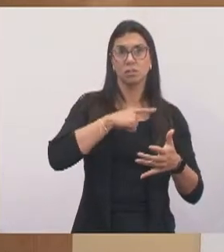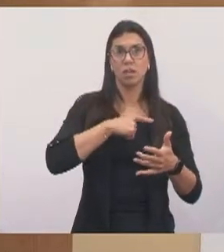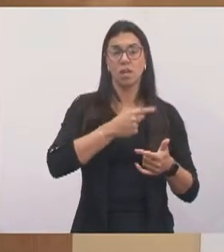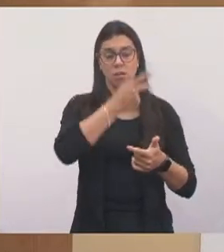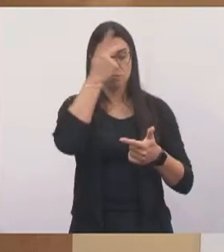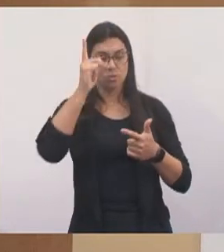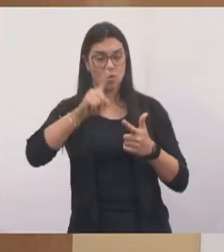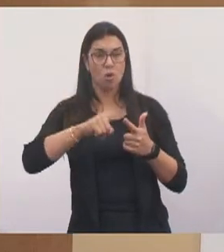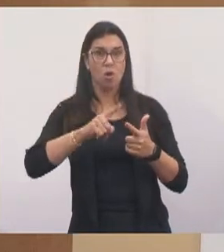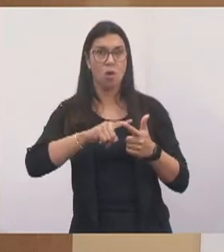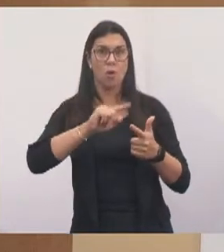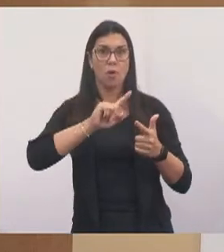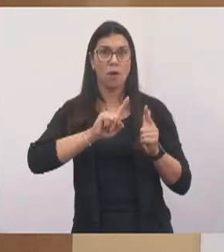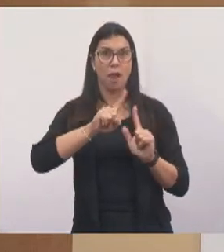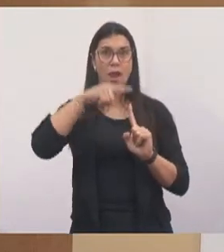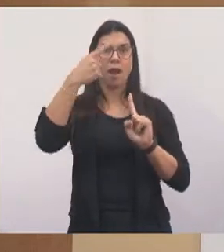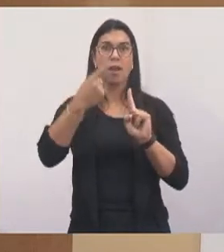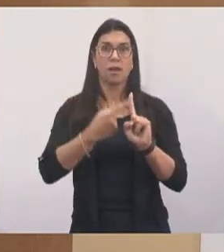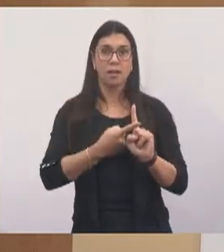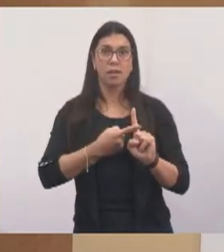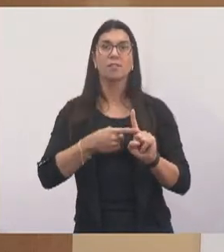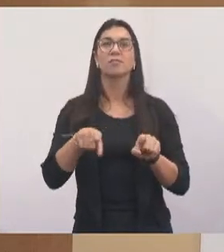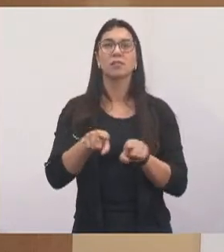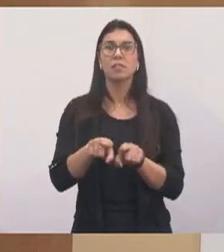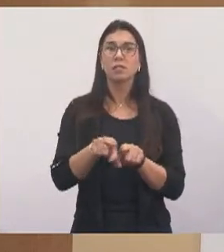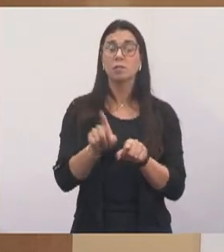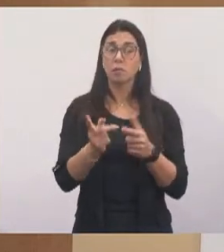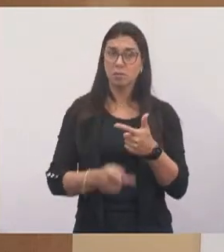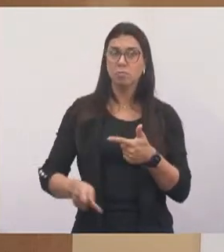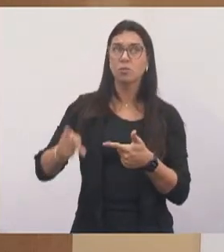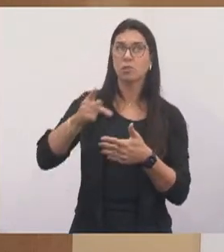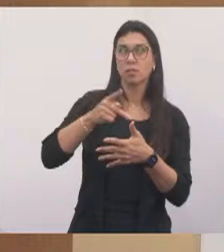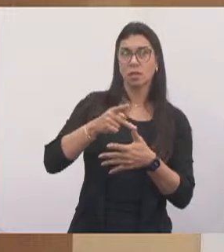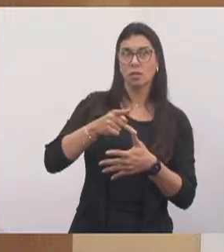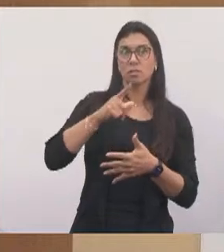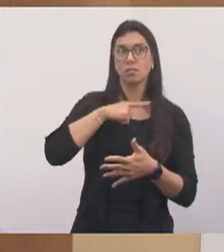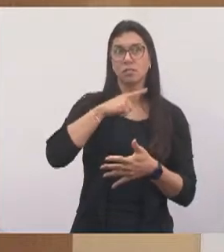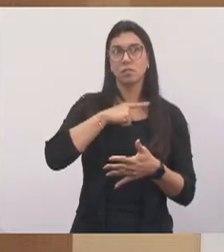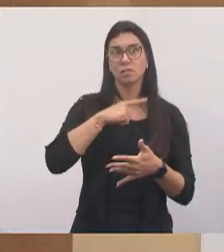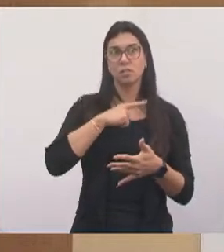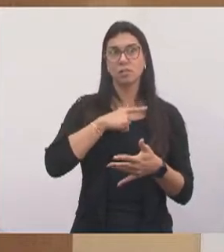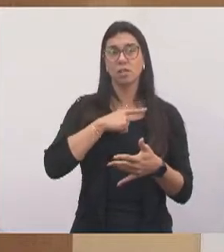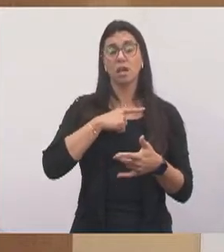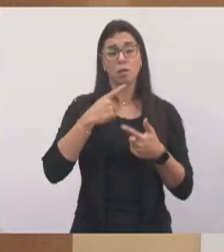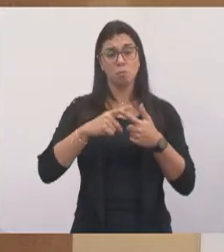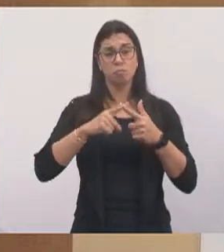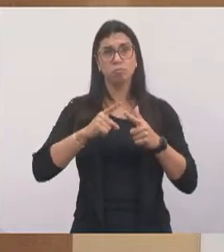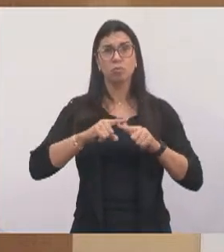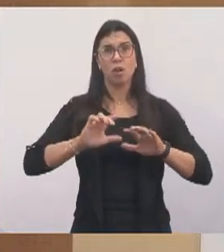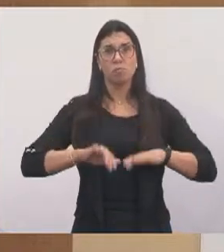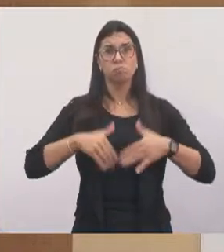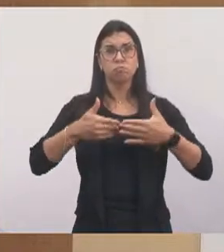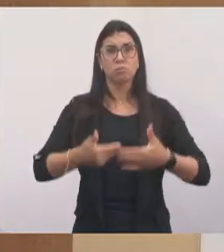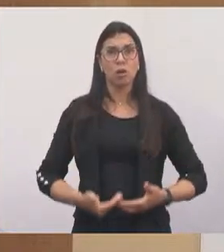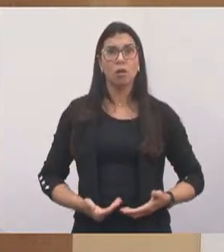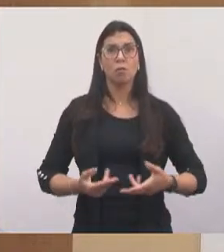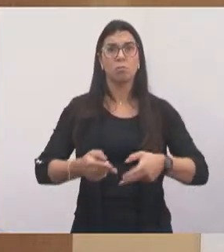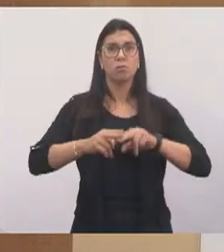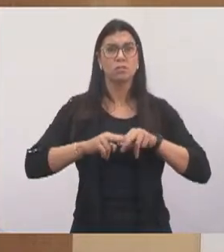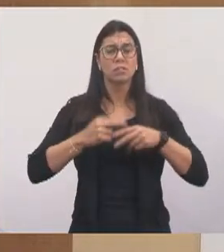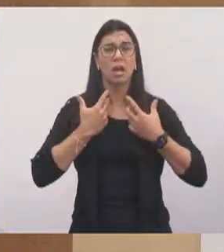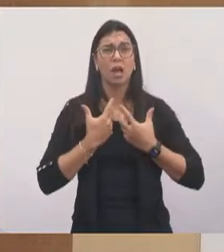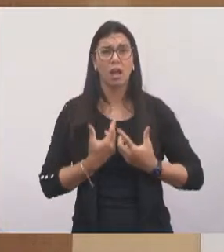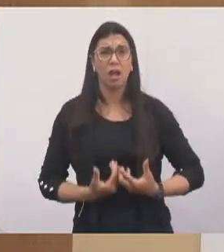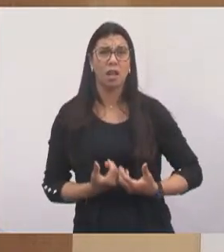filas? Porque ela está numa condição diferente das pessoas, né? Ela está no momento de gestação, vai ter a maternidade, nós